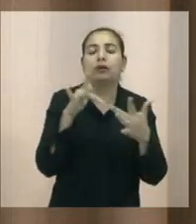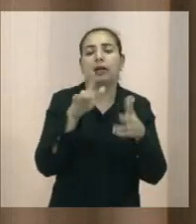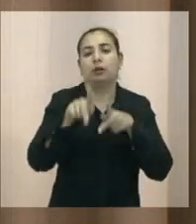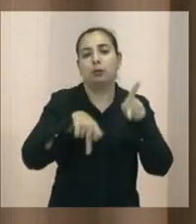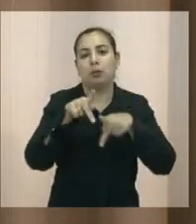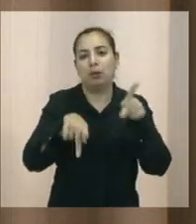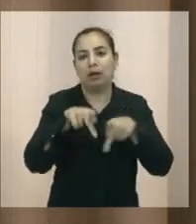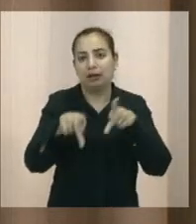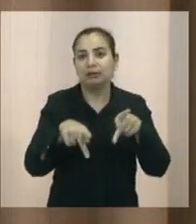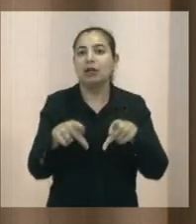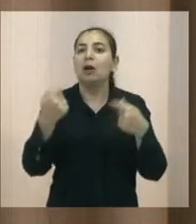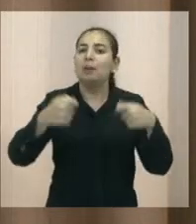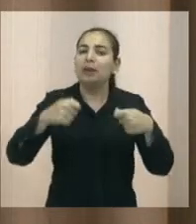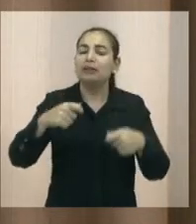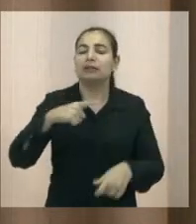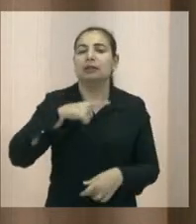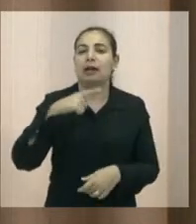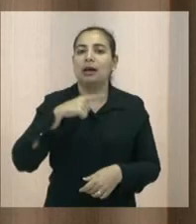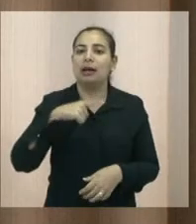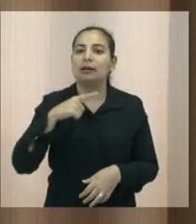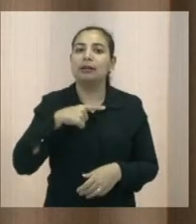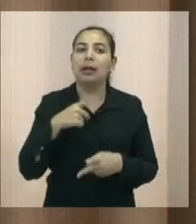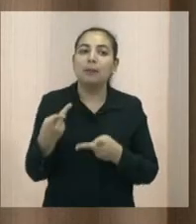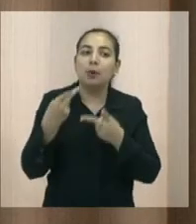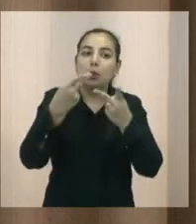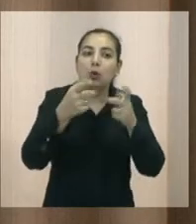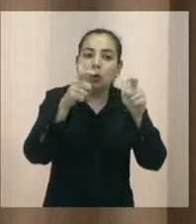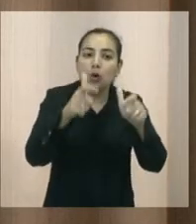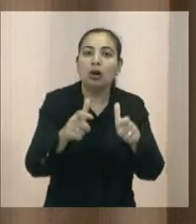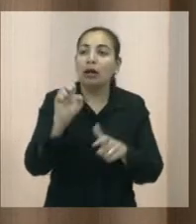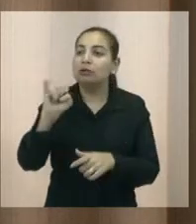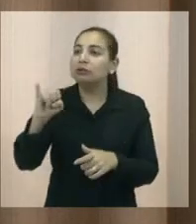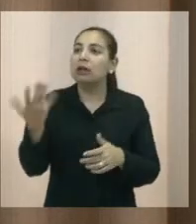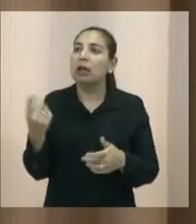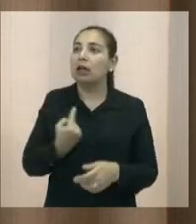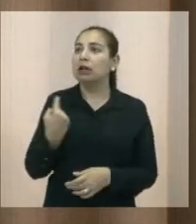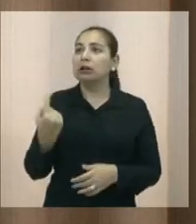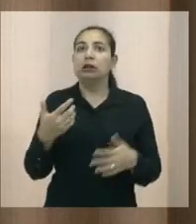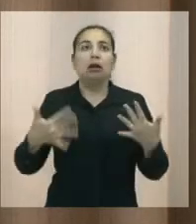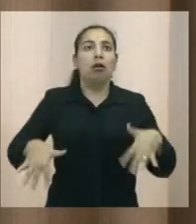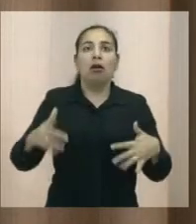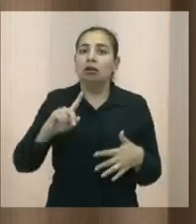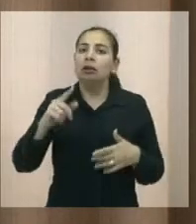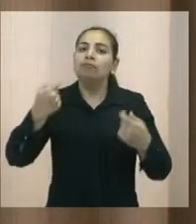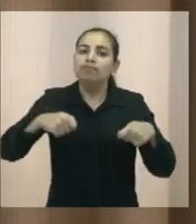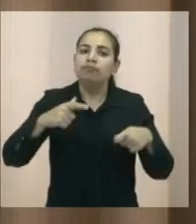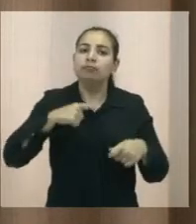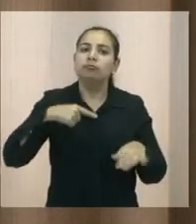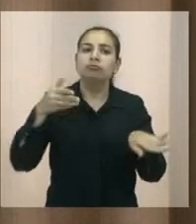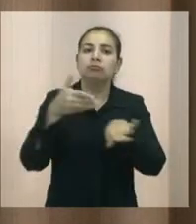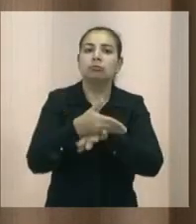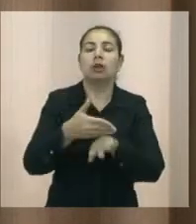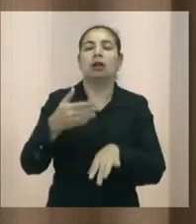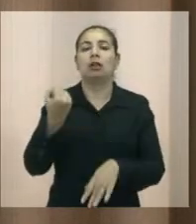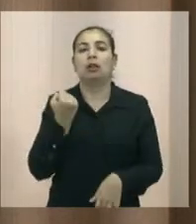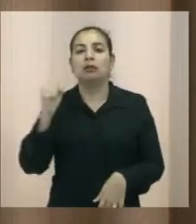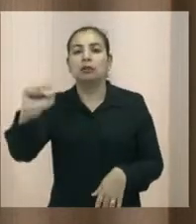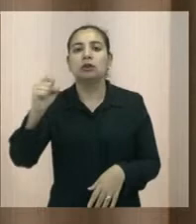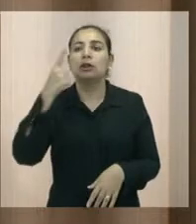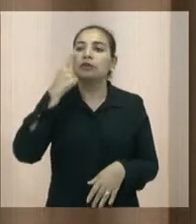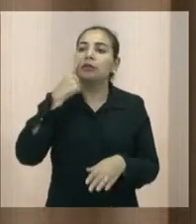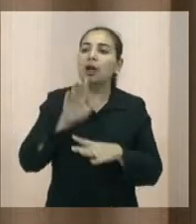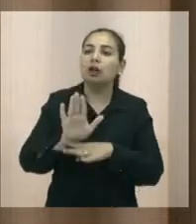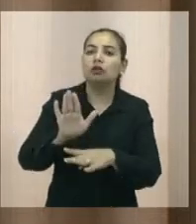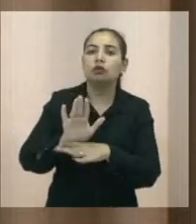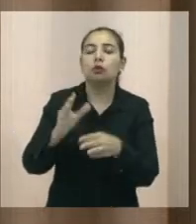na localidade, né, que ela procure um local. Então, a gente pretende expandir em termos de Defensoria, expandir em termos gerais e